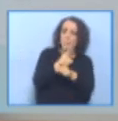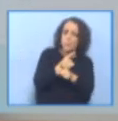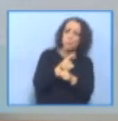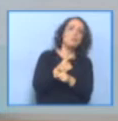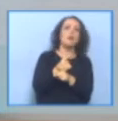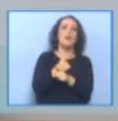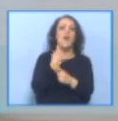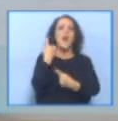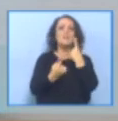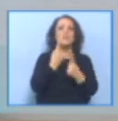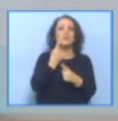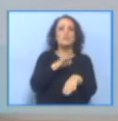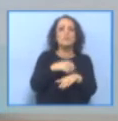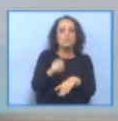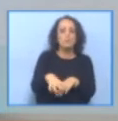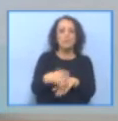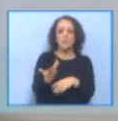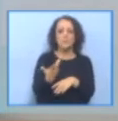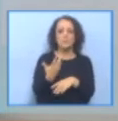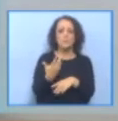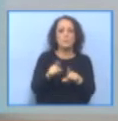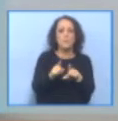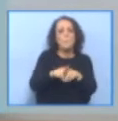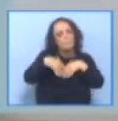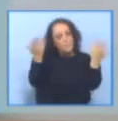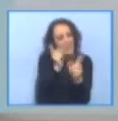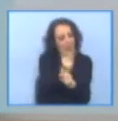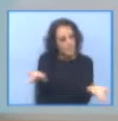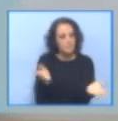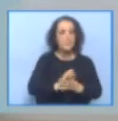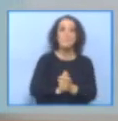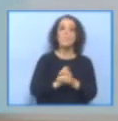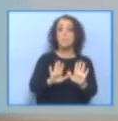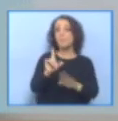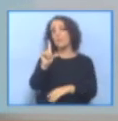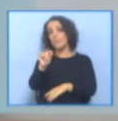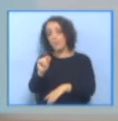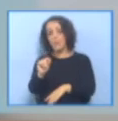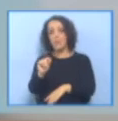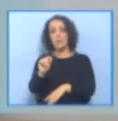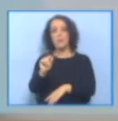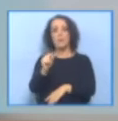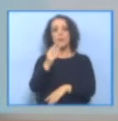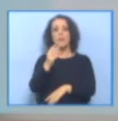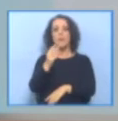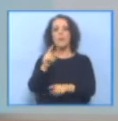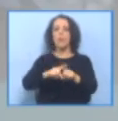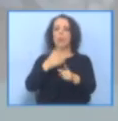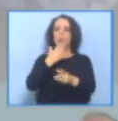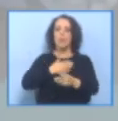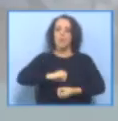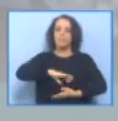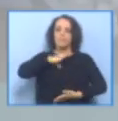é? Às vezes não é só por ter um bocadinho... Pronto. Mas também trazer muito para os meus escuteiros aqui, não é?